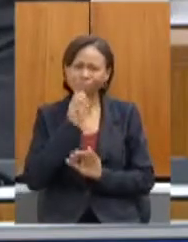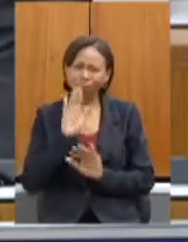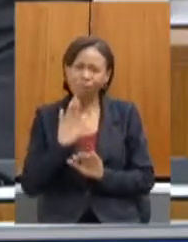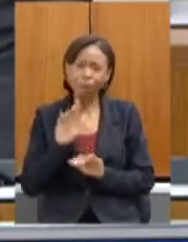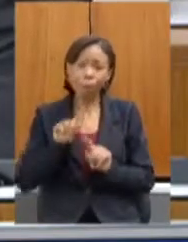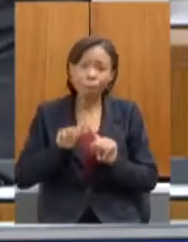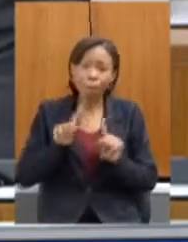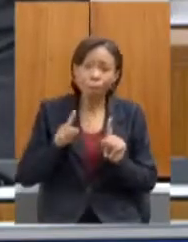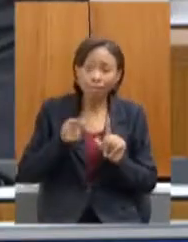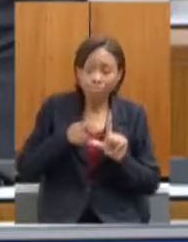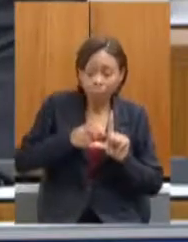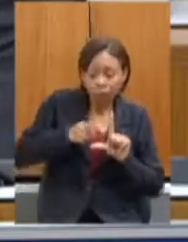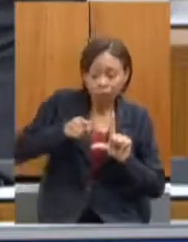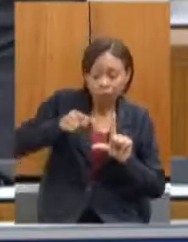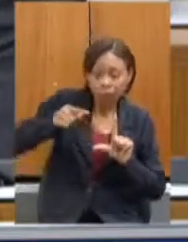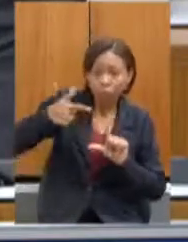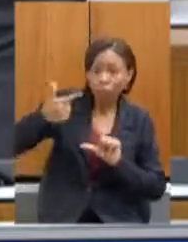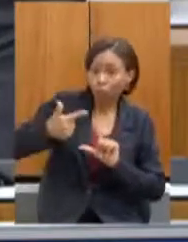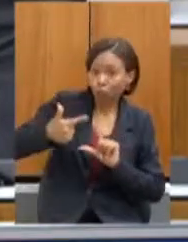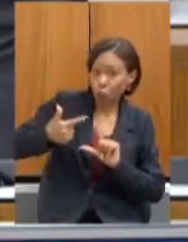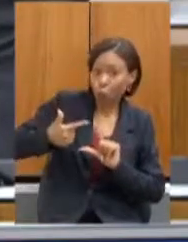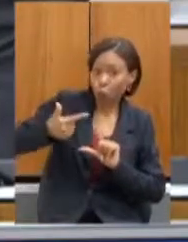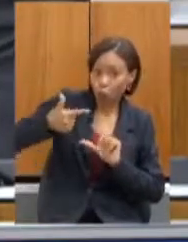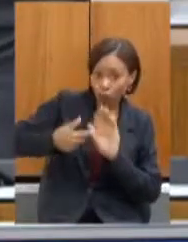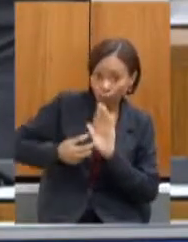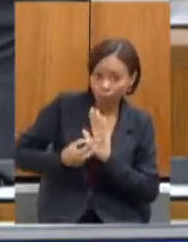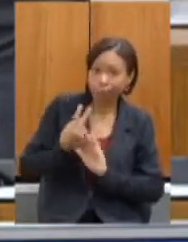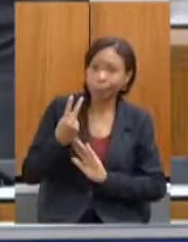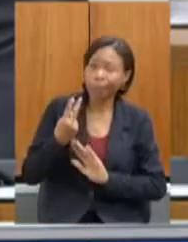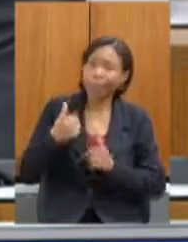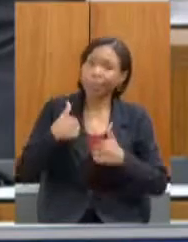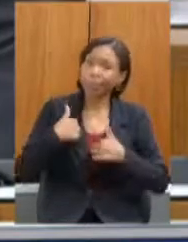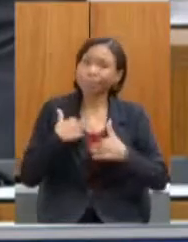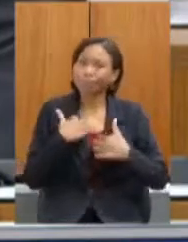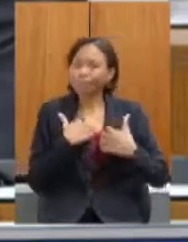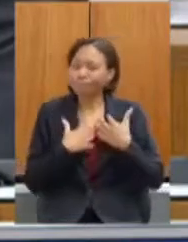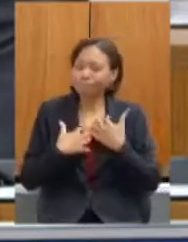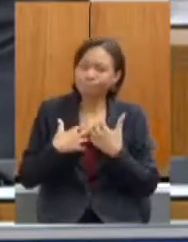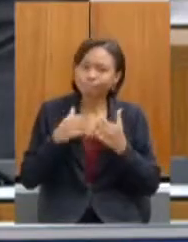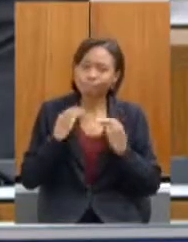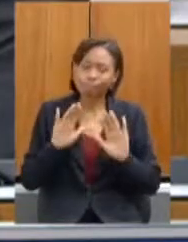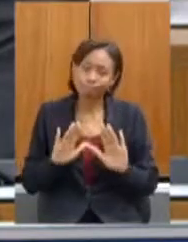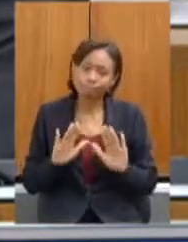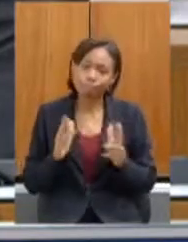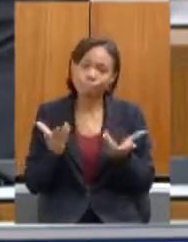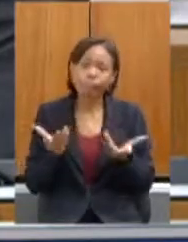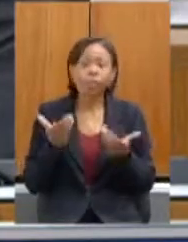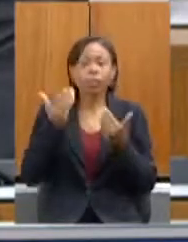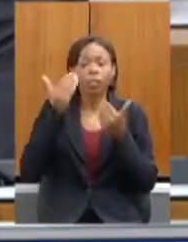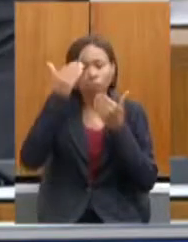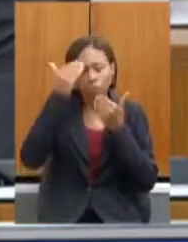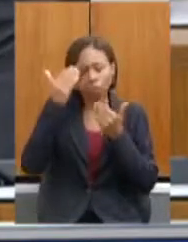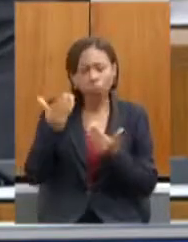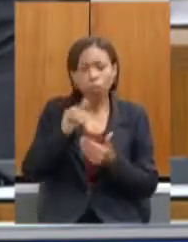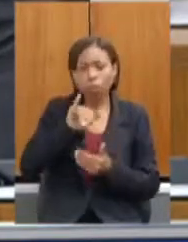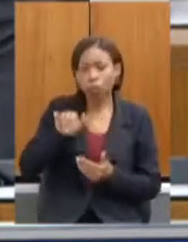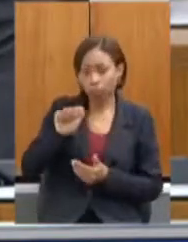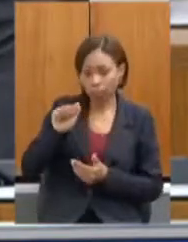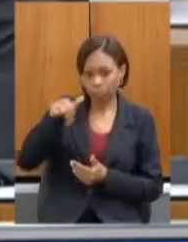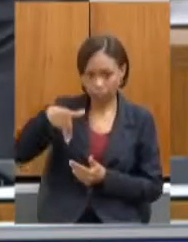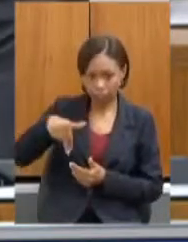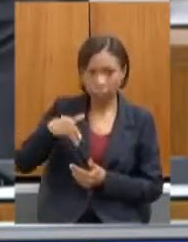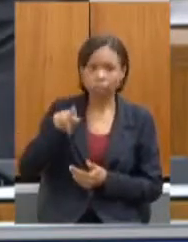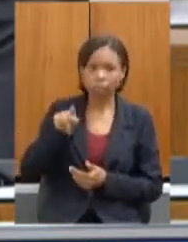tem vínculo com a segunda onda eu não me sentiria confortável não eu agradeço eu estou João Freire Deputado Tony gel